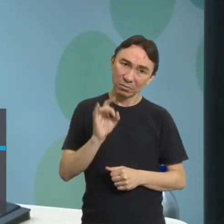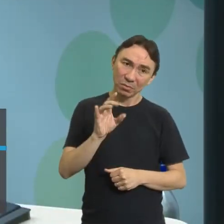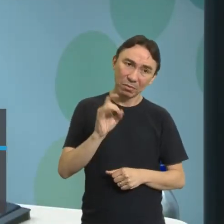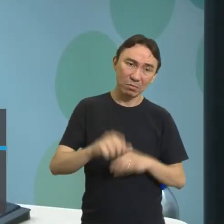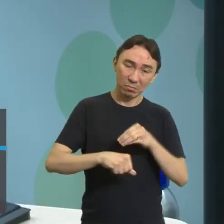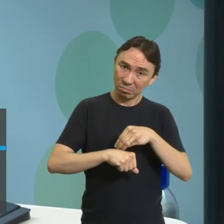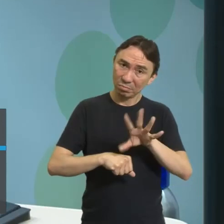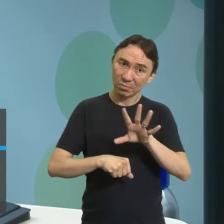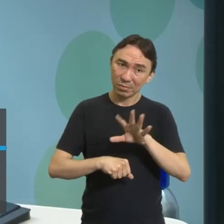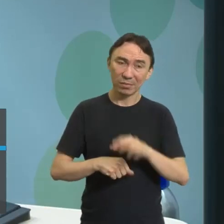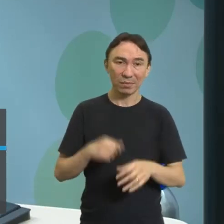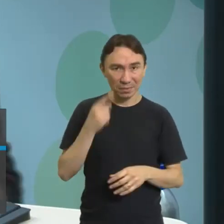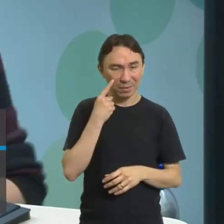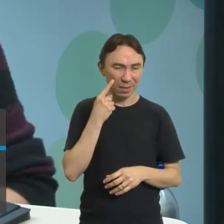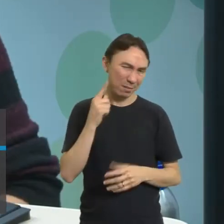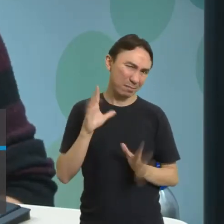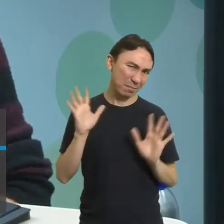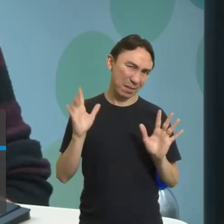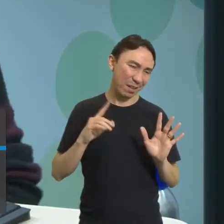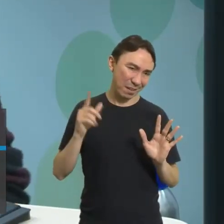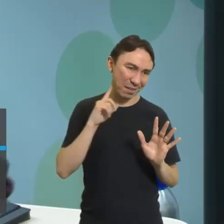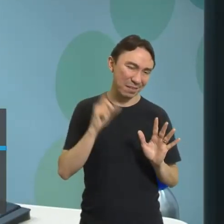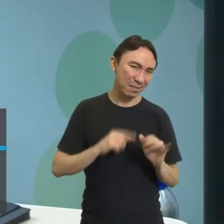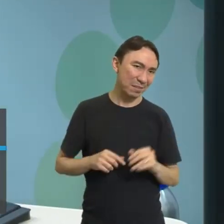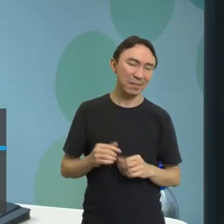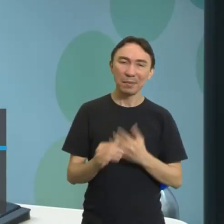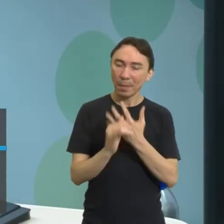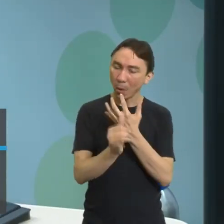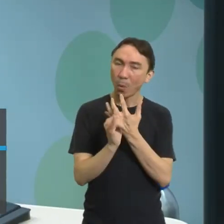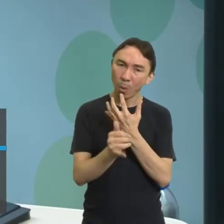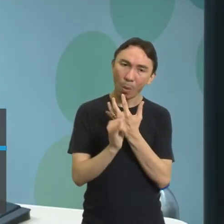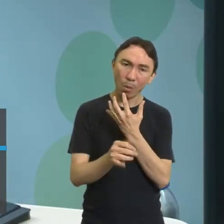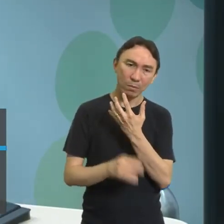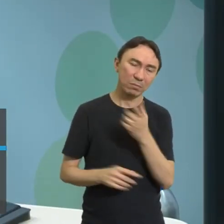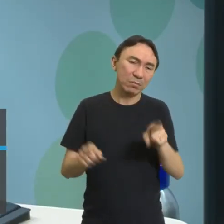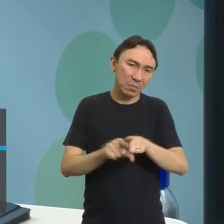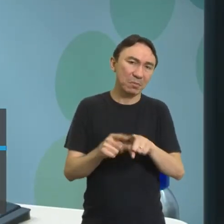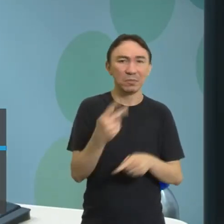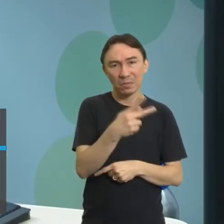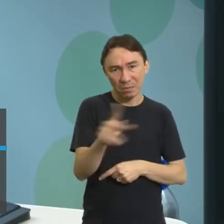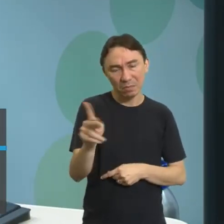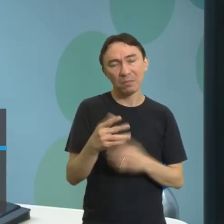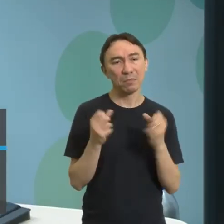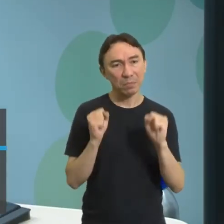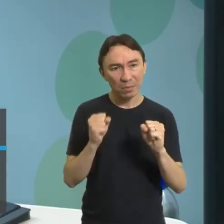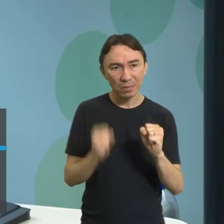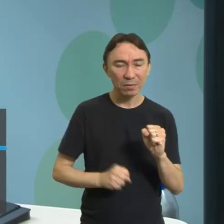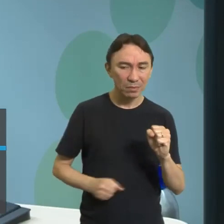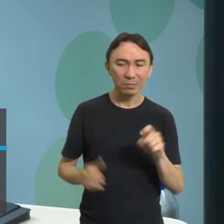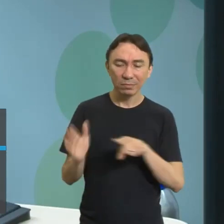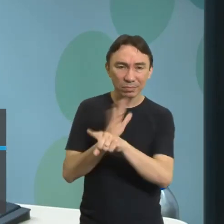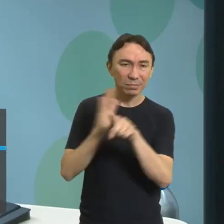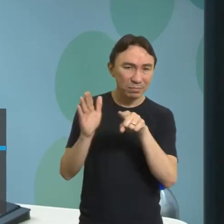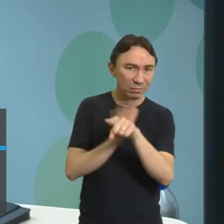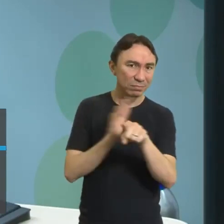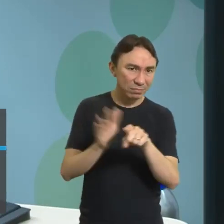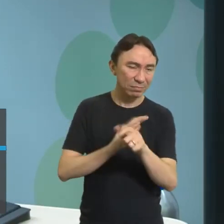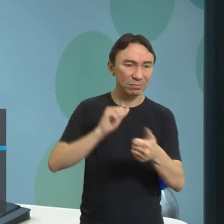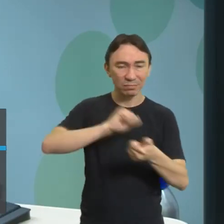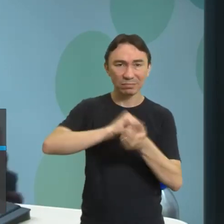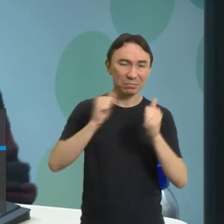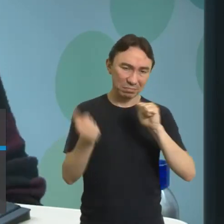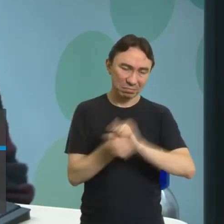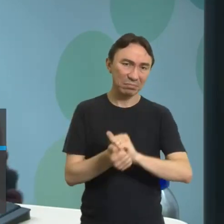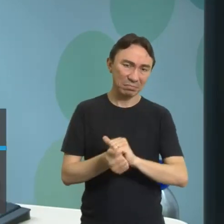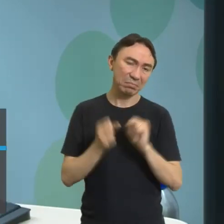lá a bruxa e o caldeirão, mas claro que vocês podem adaptar essas perguntas para cada contexto, para cada gênero textual que for